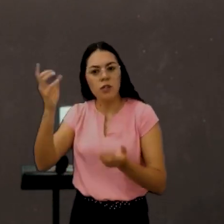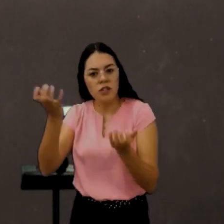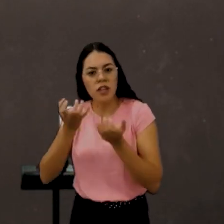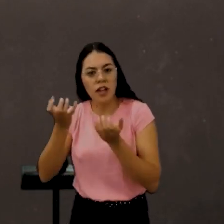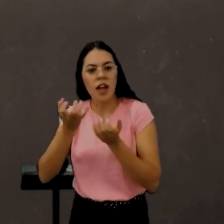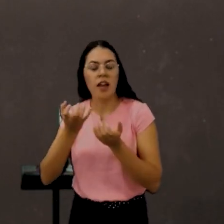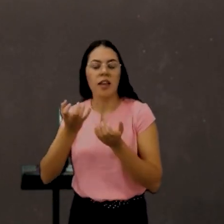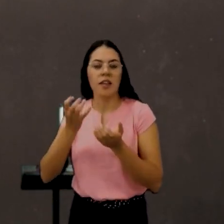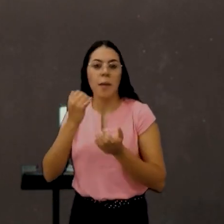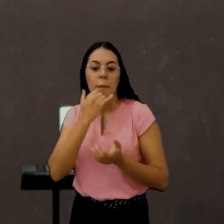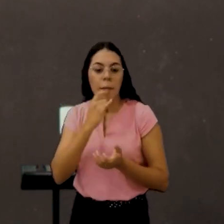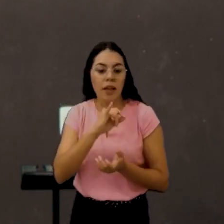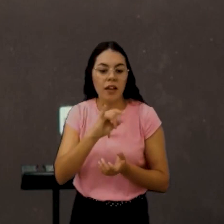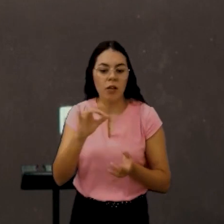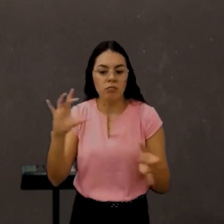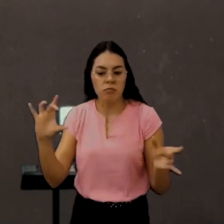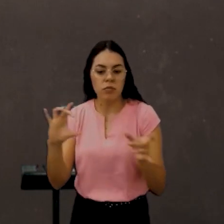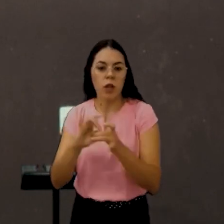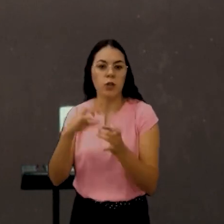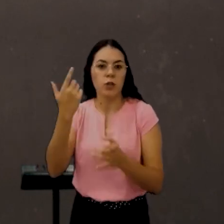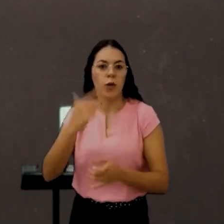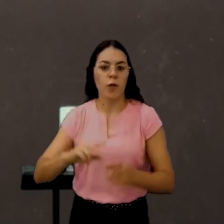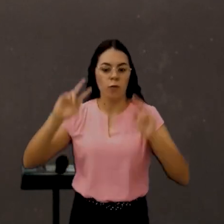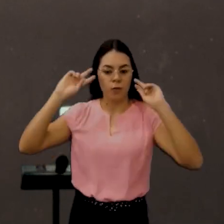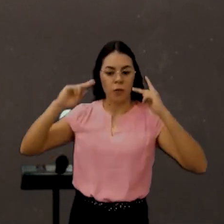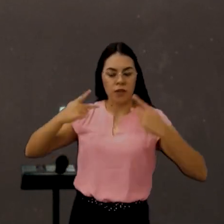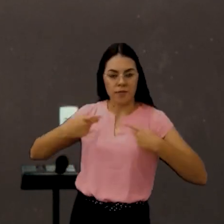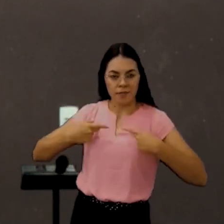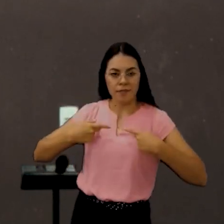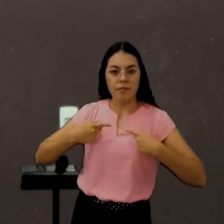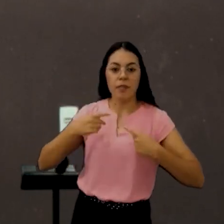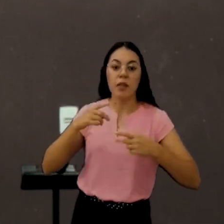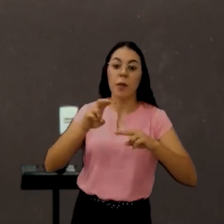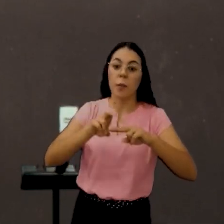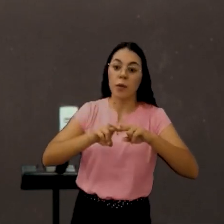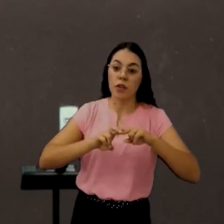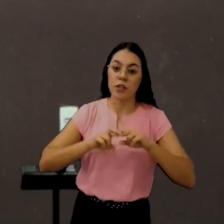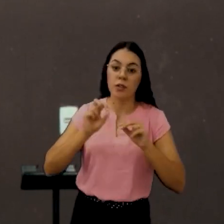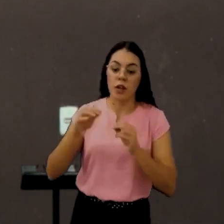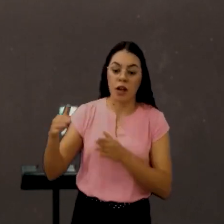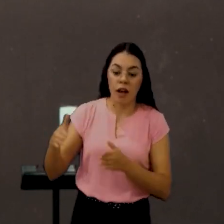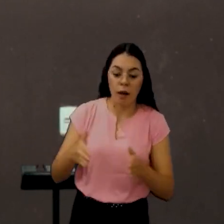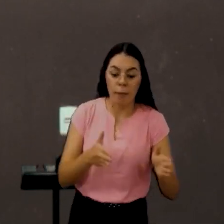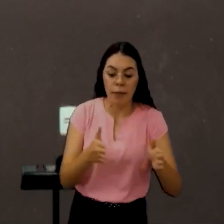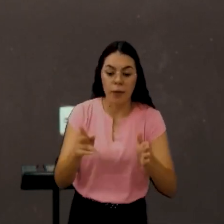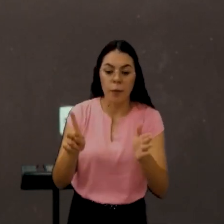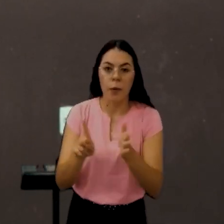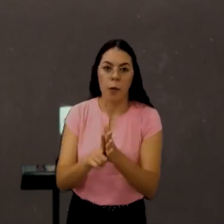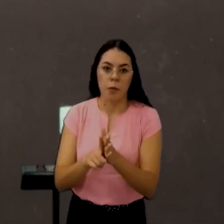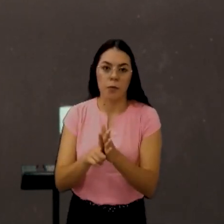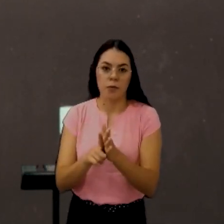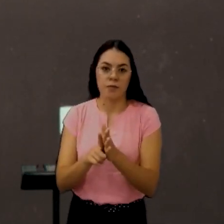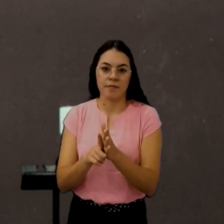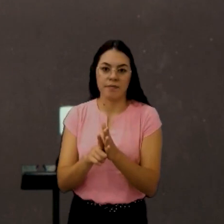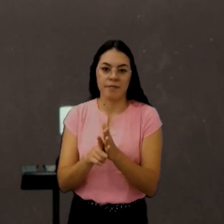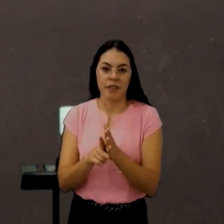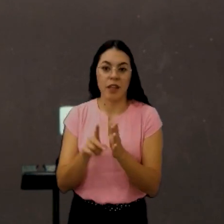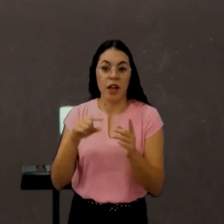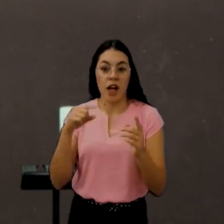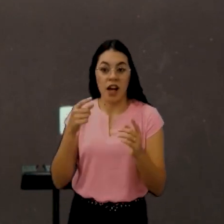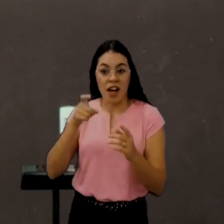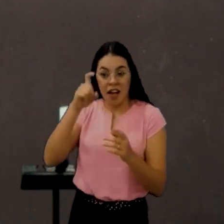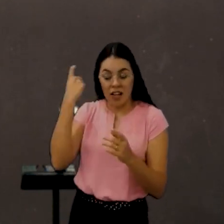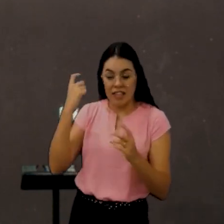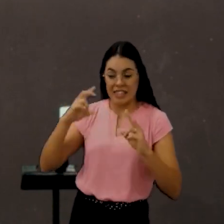com sua criação. E para isso ele providenciou o caminho da reconciliação. Nós estávamos em guerra